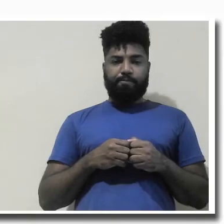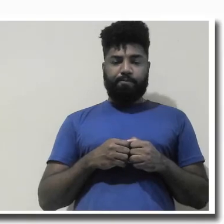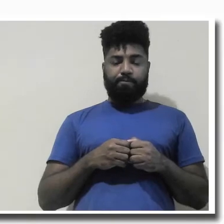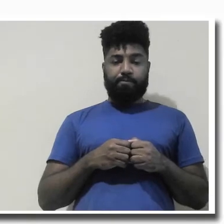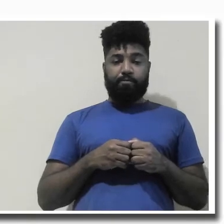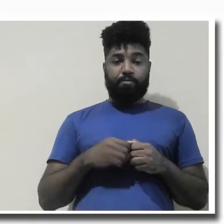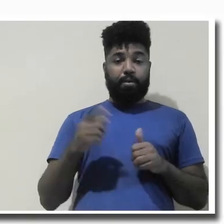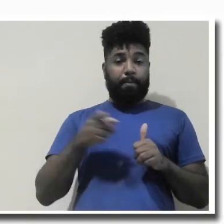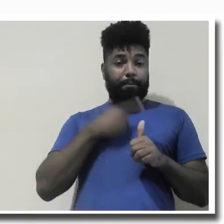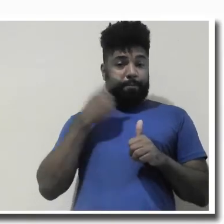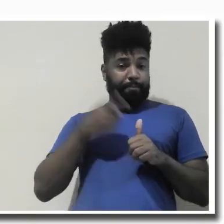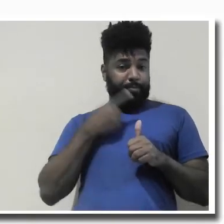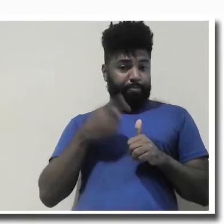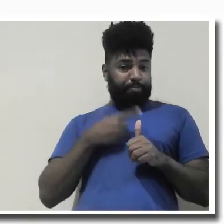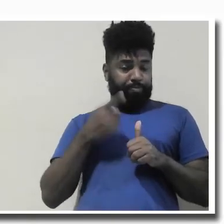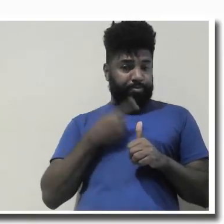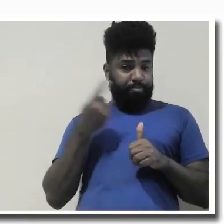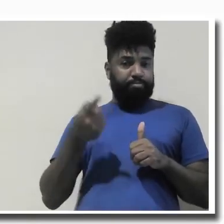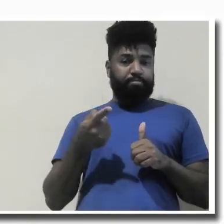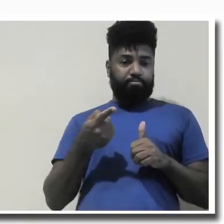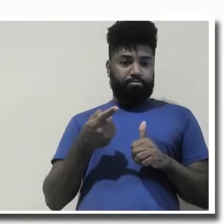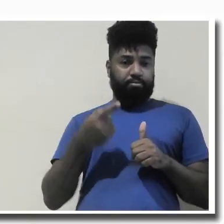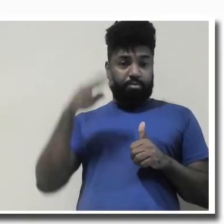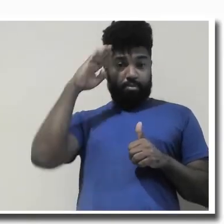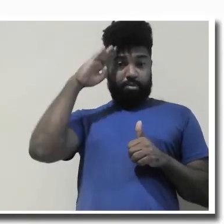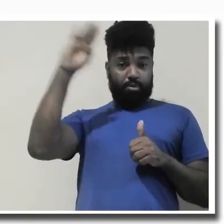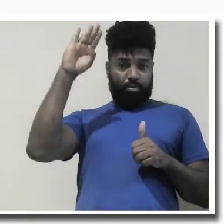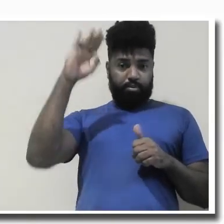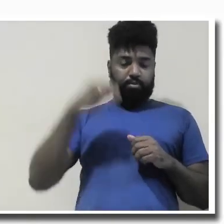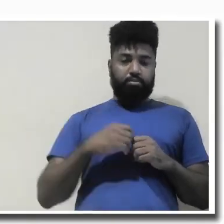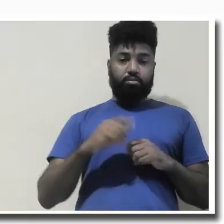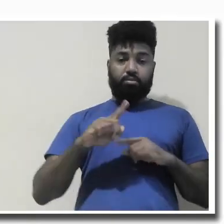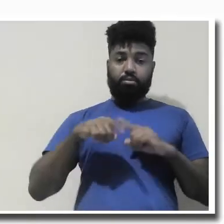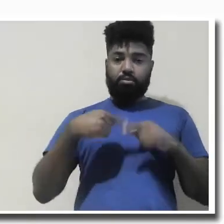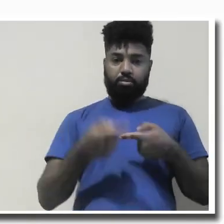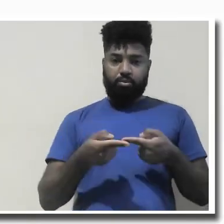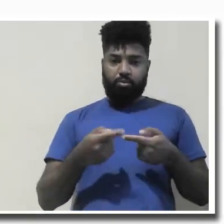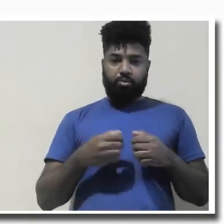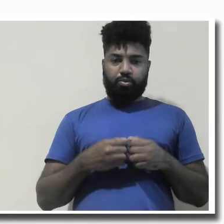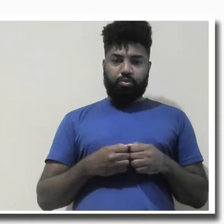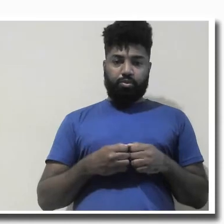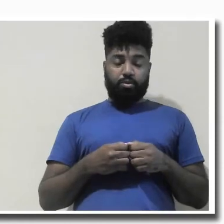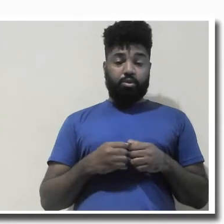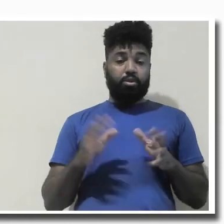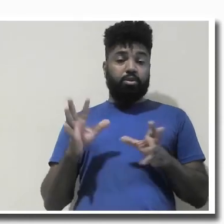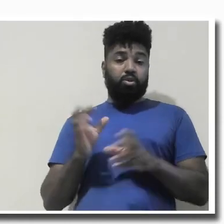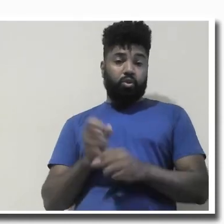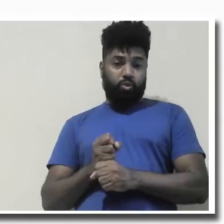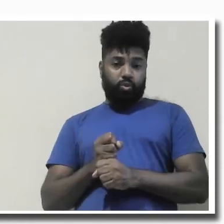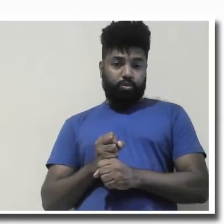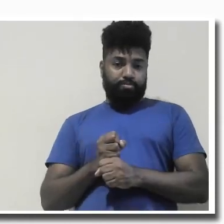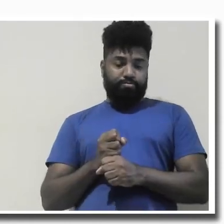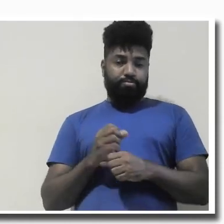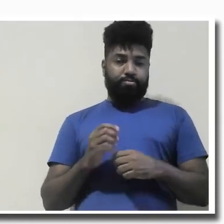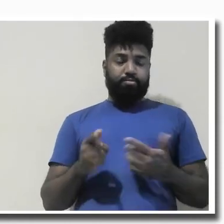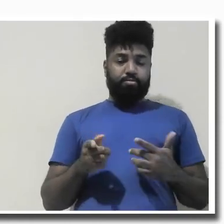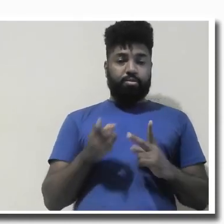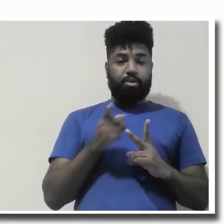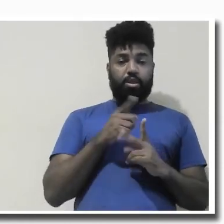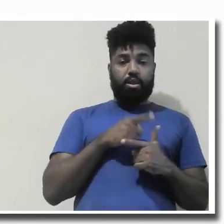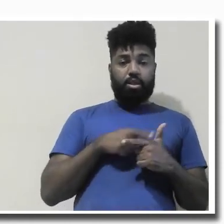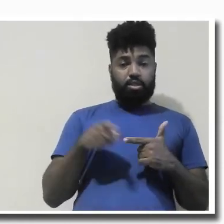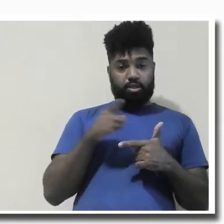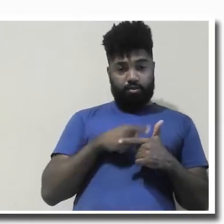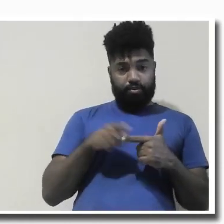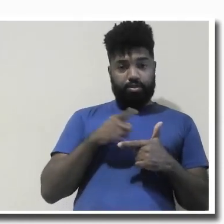como prioridade. Posteriormente, a prioridade é o produto e a divisão.